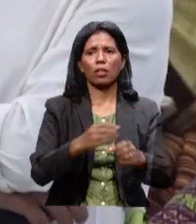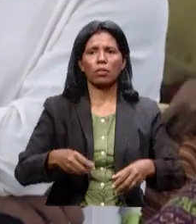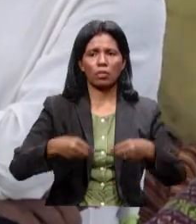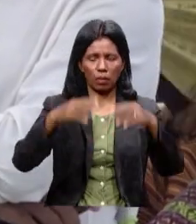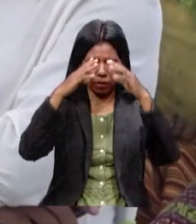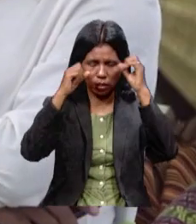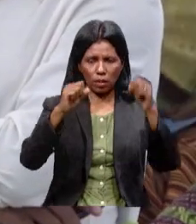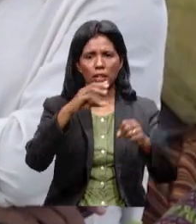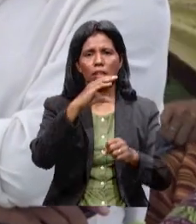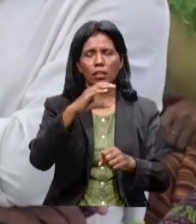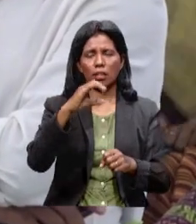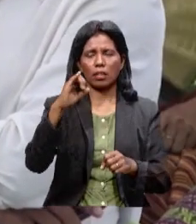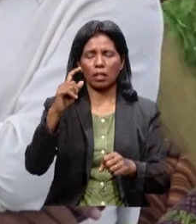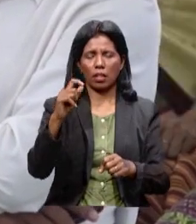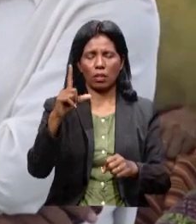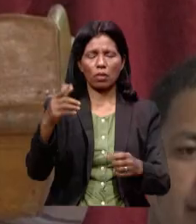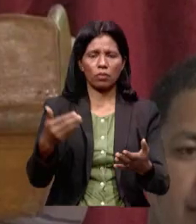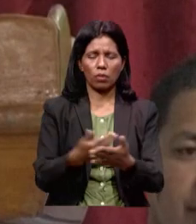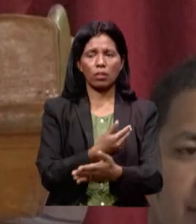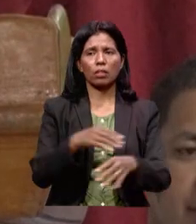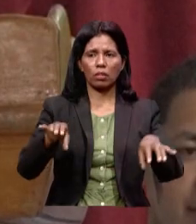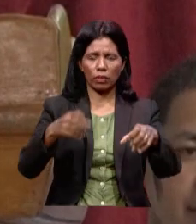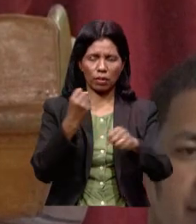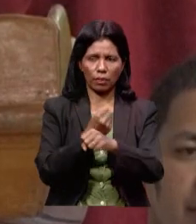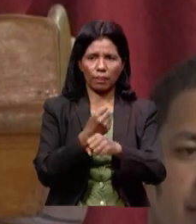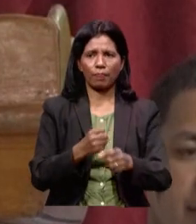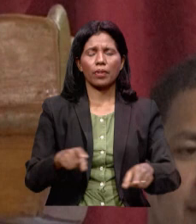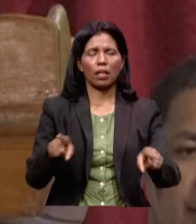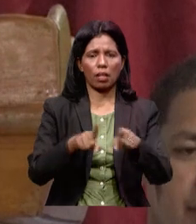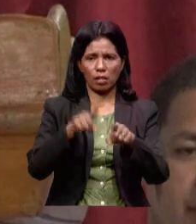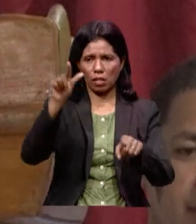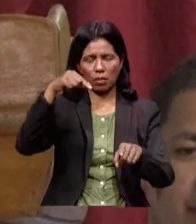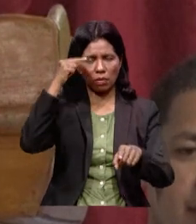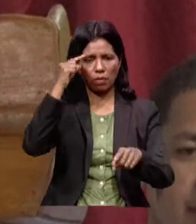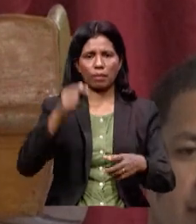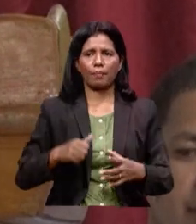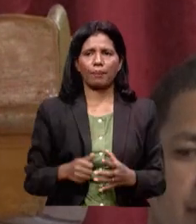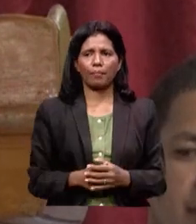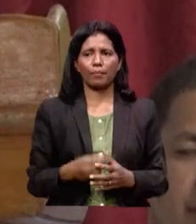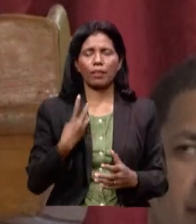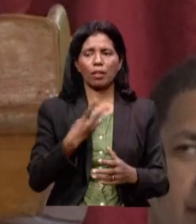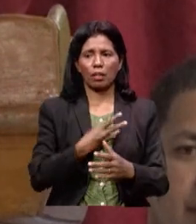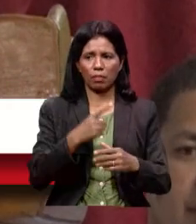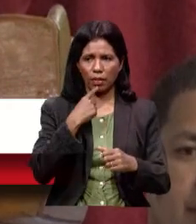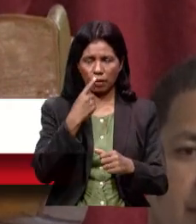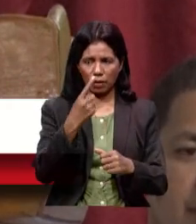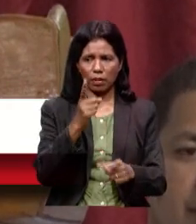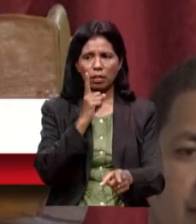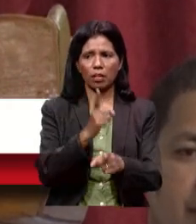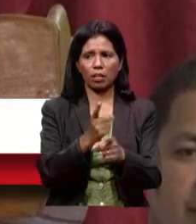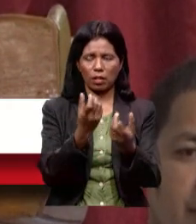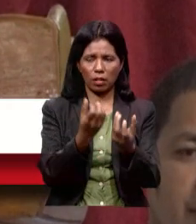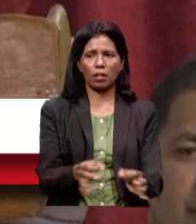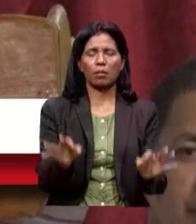presidente CCTL Fone a tu serviço Macas. A nesta governo a me considera talvez